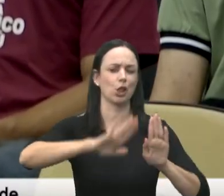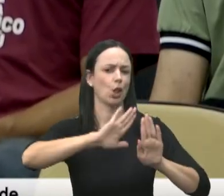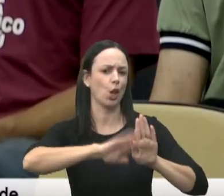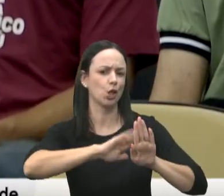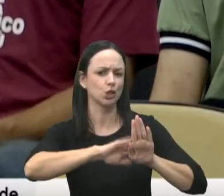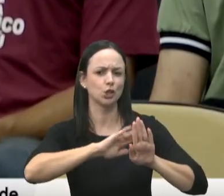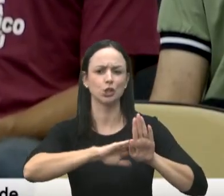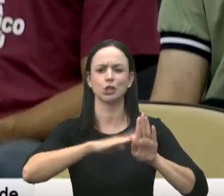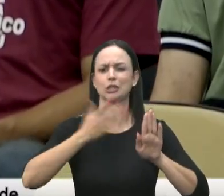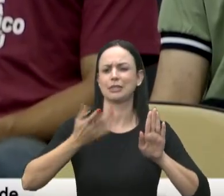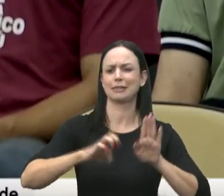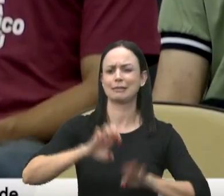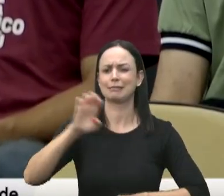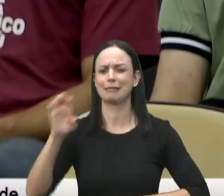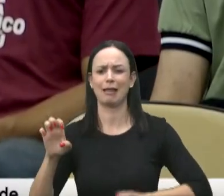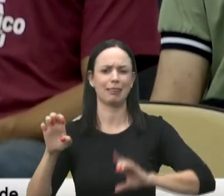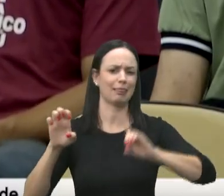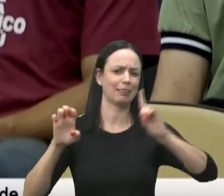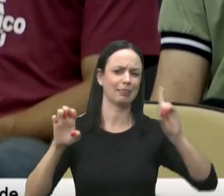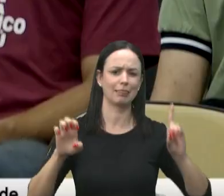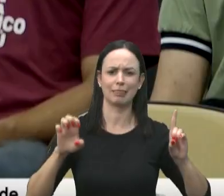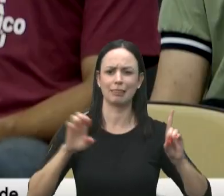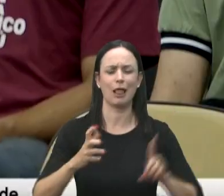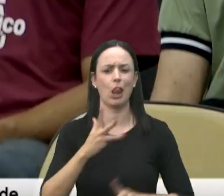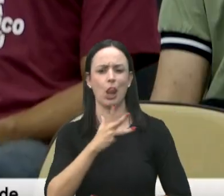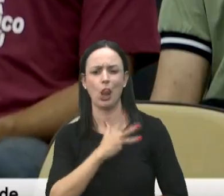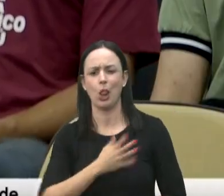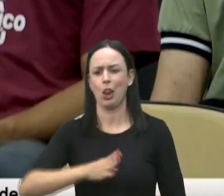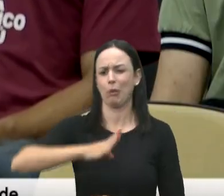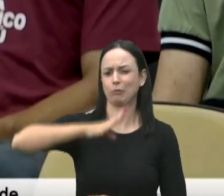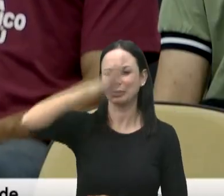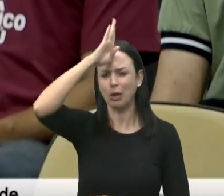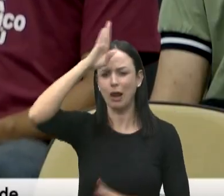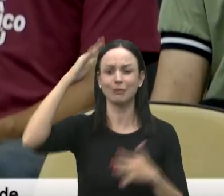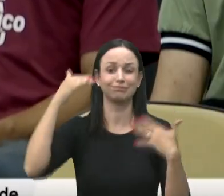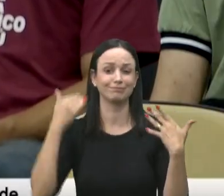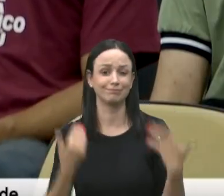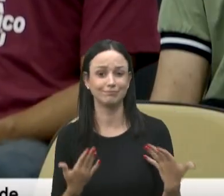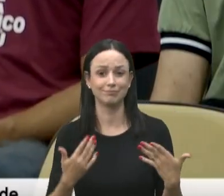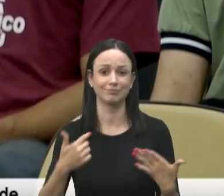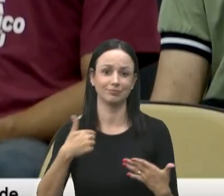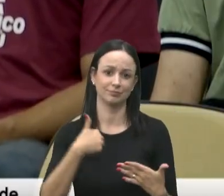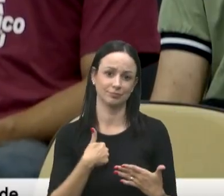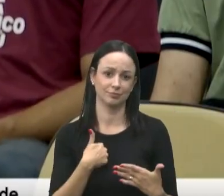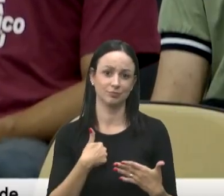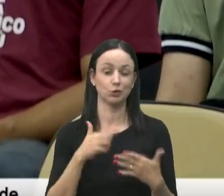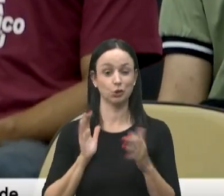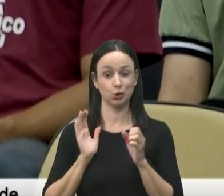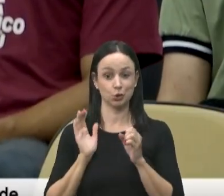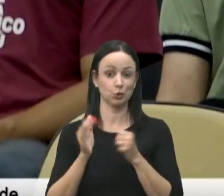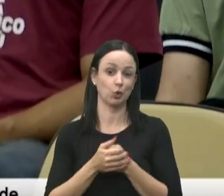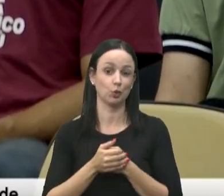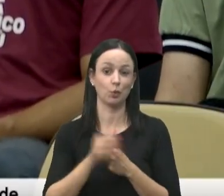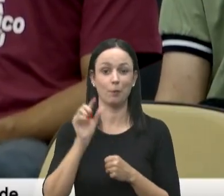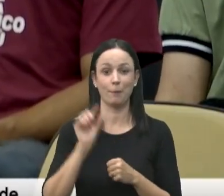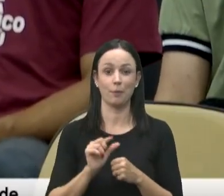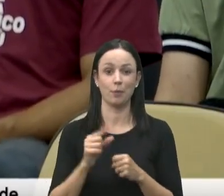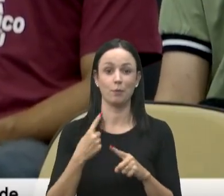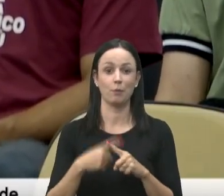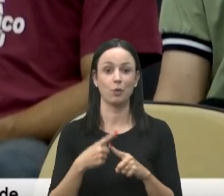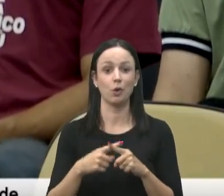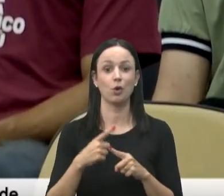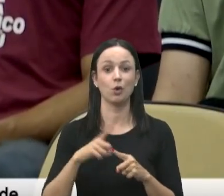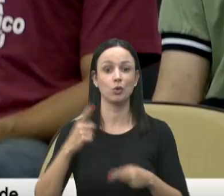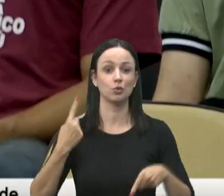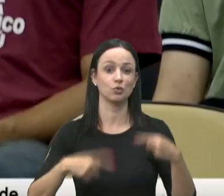ideologia, esquerda, direita, Lula e Bolsonaro, eu até me escondo um pouco, porque eu entro para uma